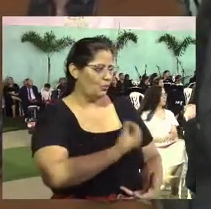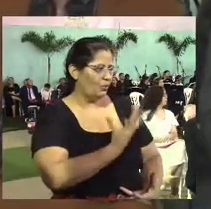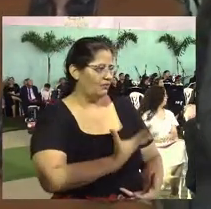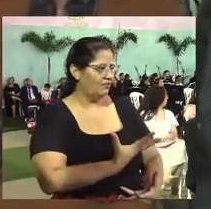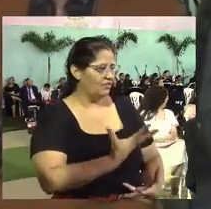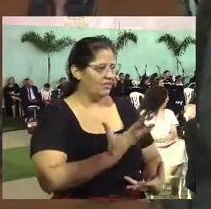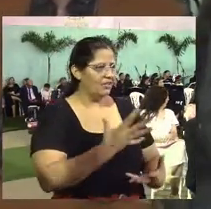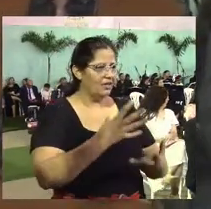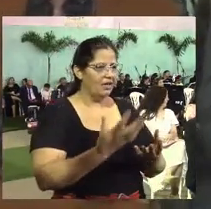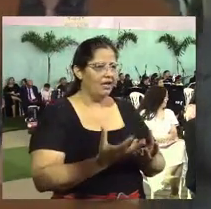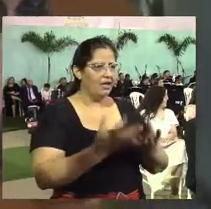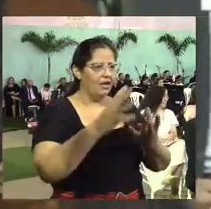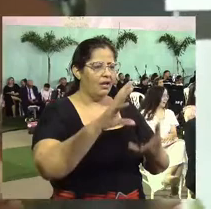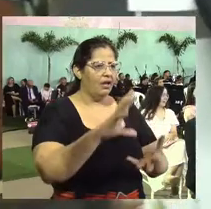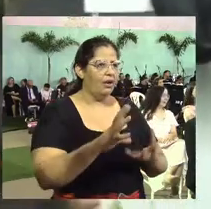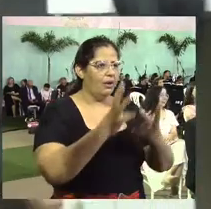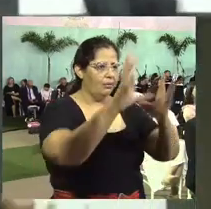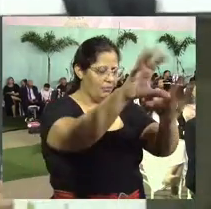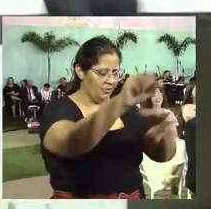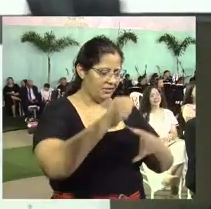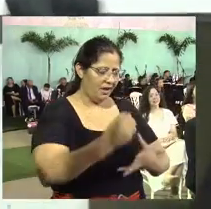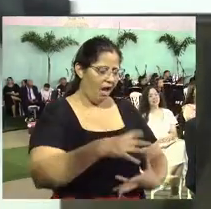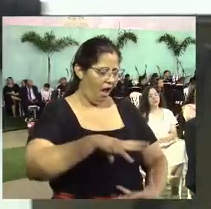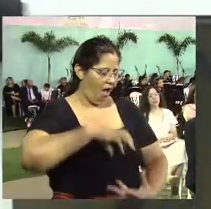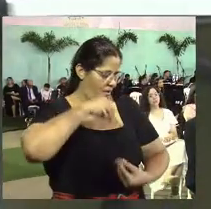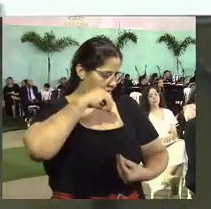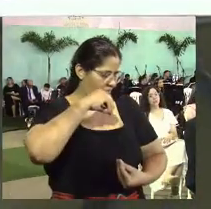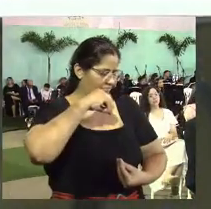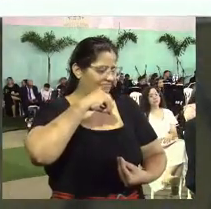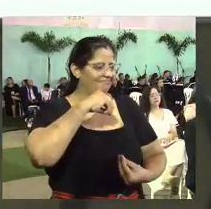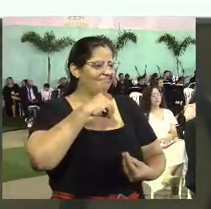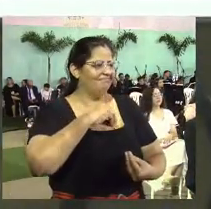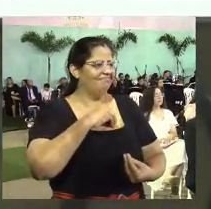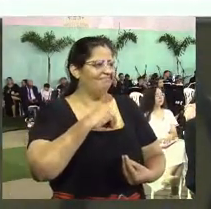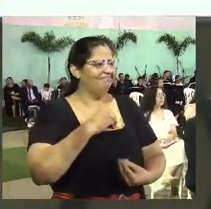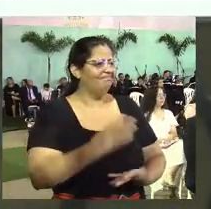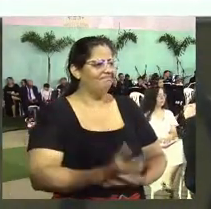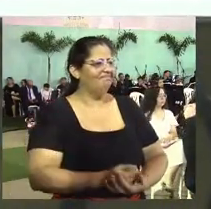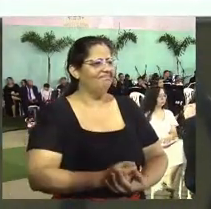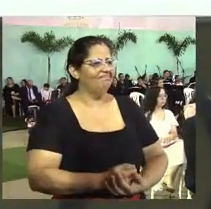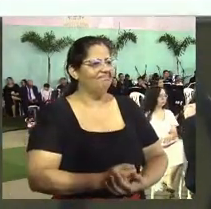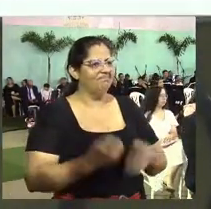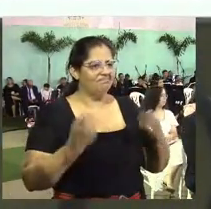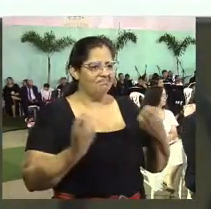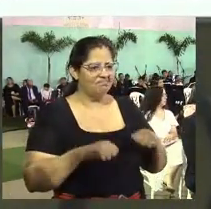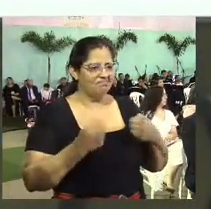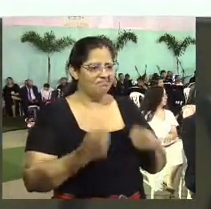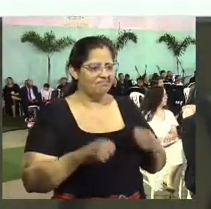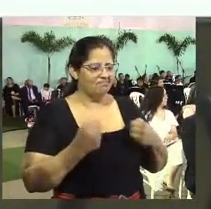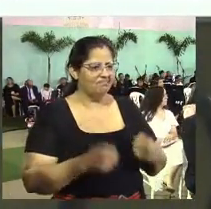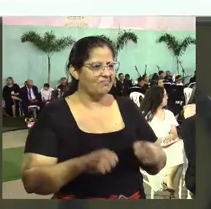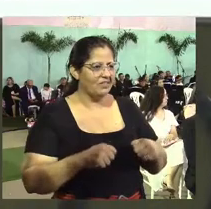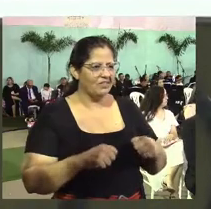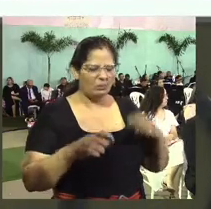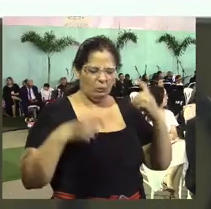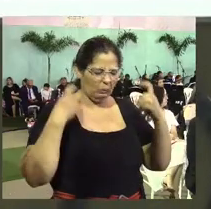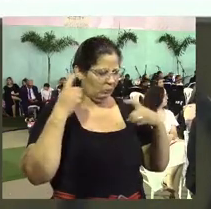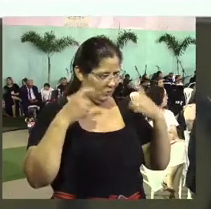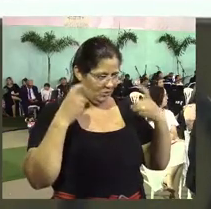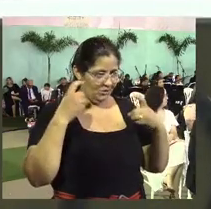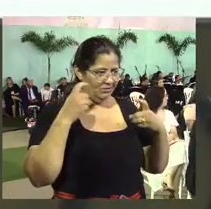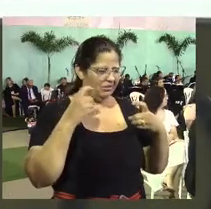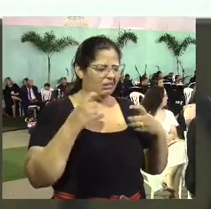ganhar almas precisa de ousadia porque a mensagem da cruz é loucura para os que perecem